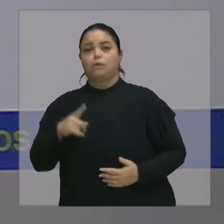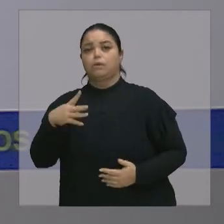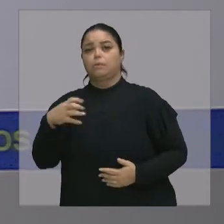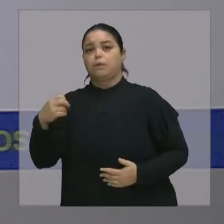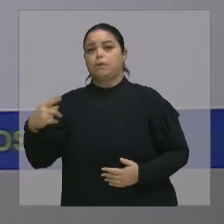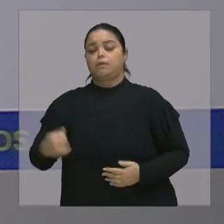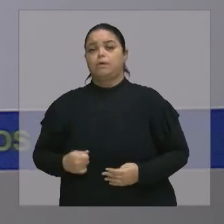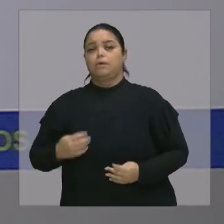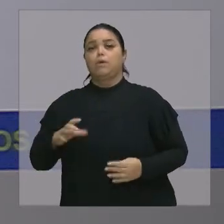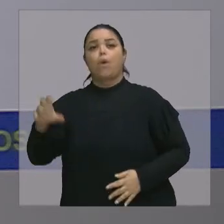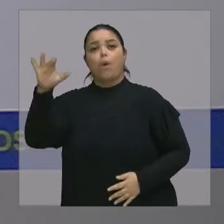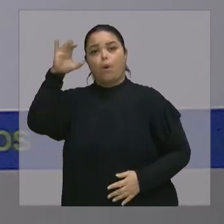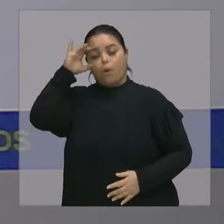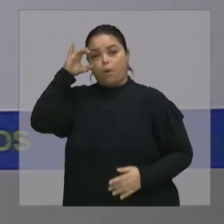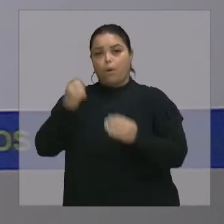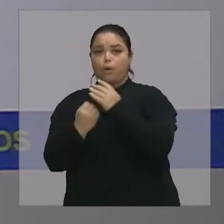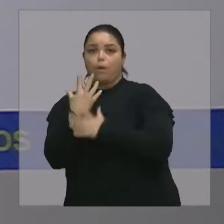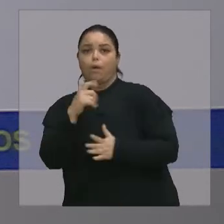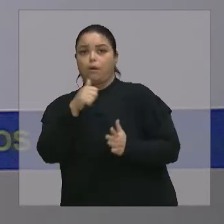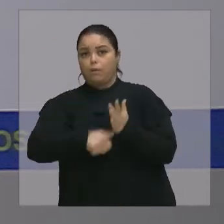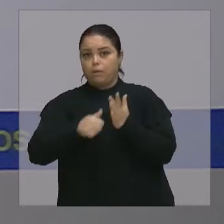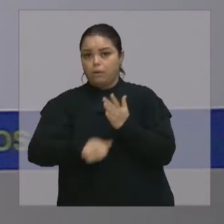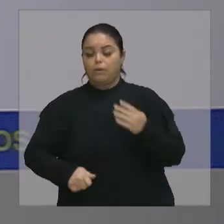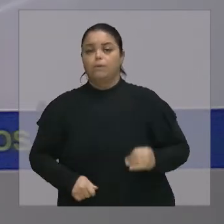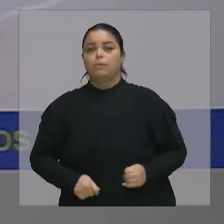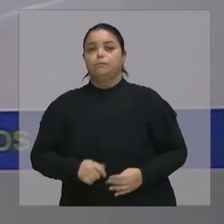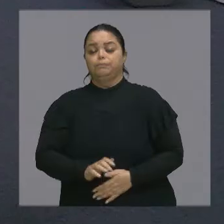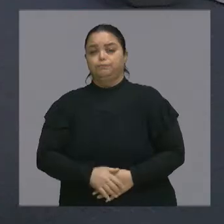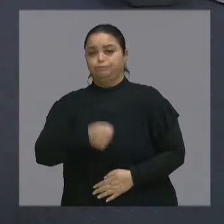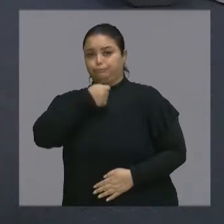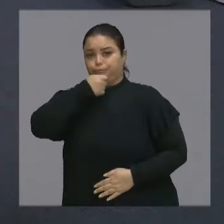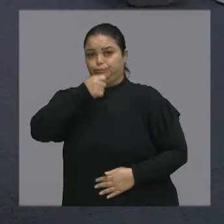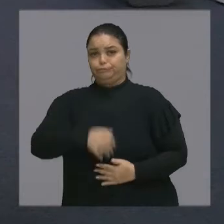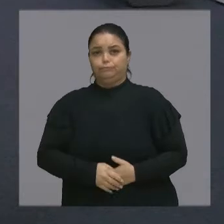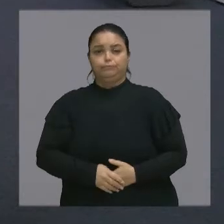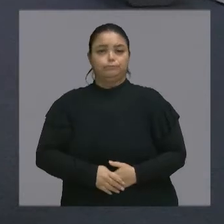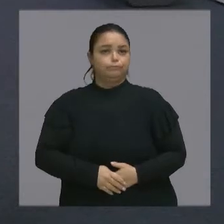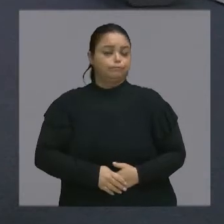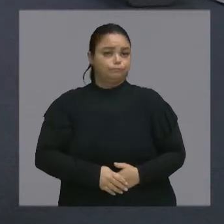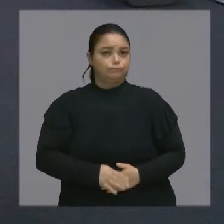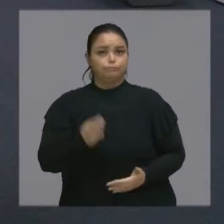da vereadora Dulce Rita, inscrita para falar no processo.